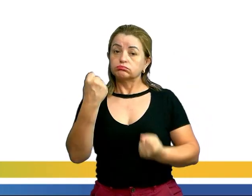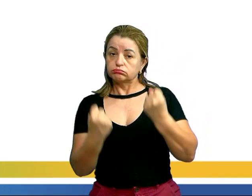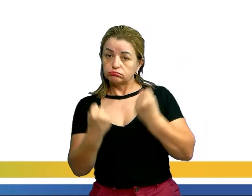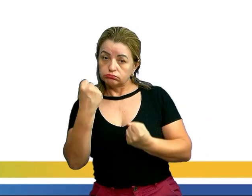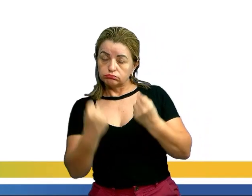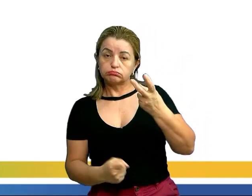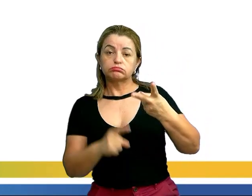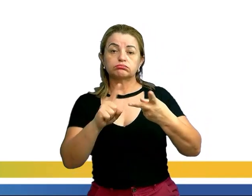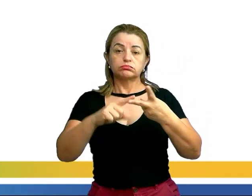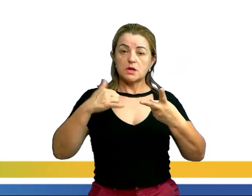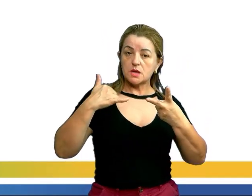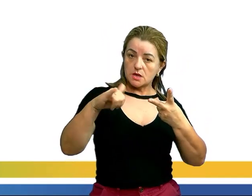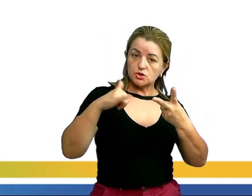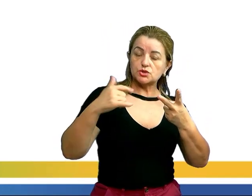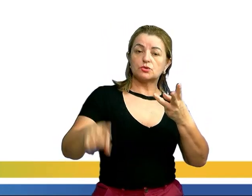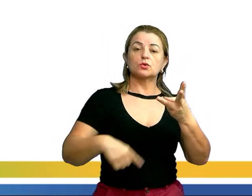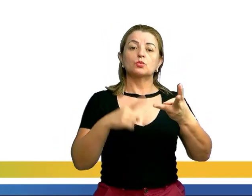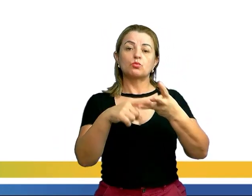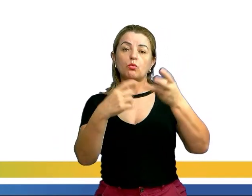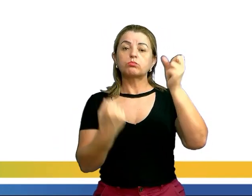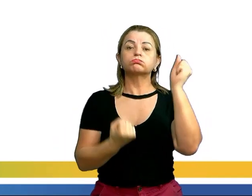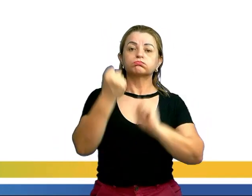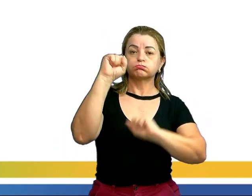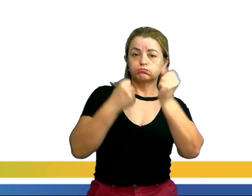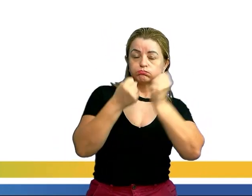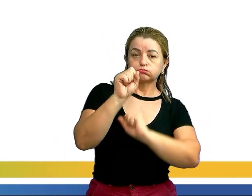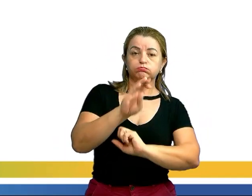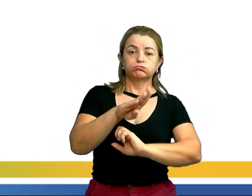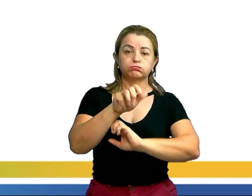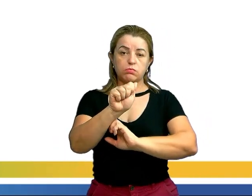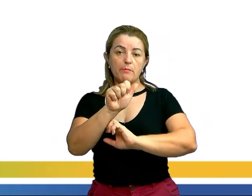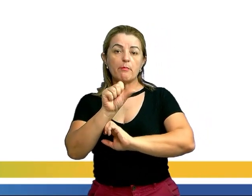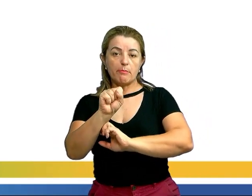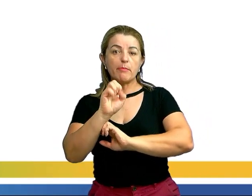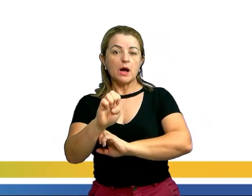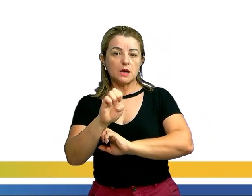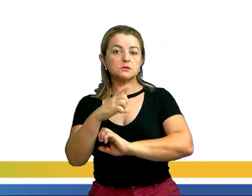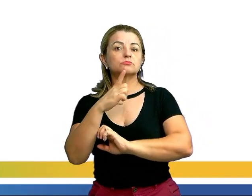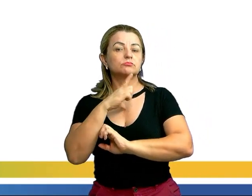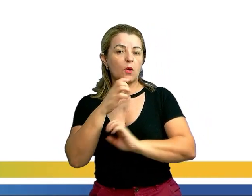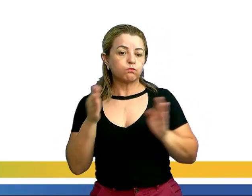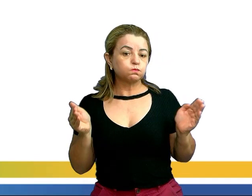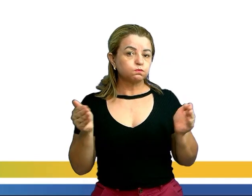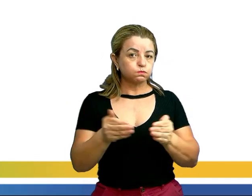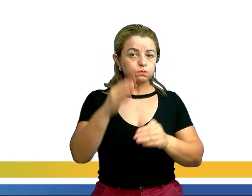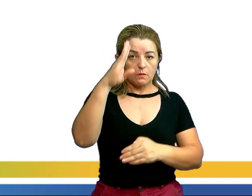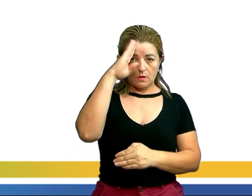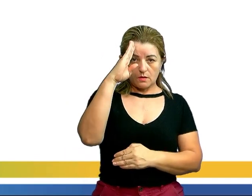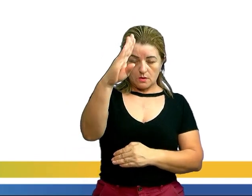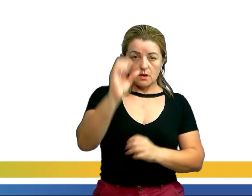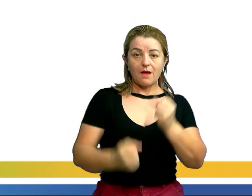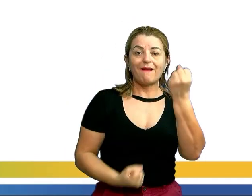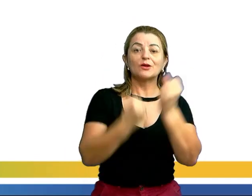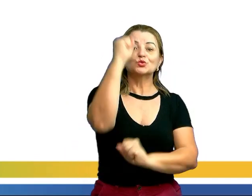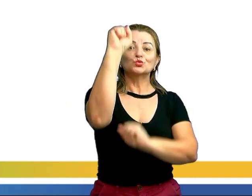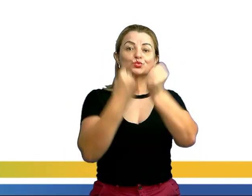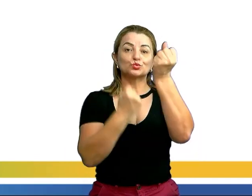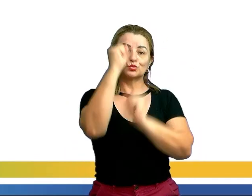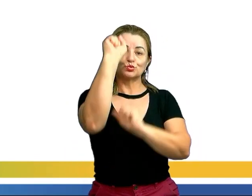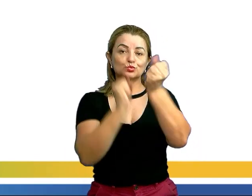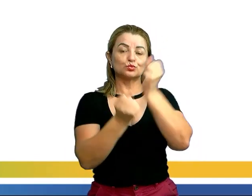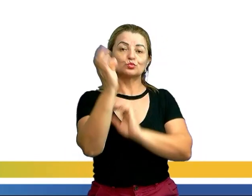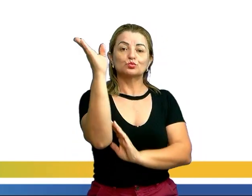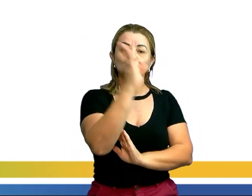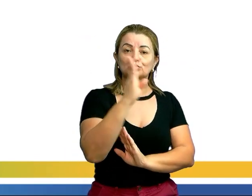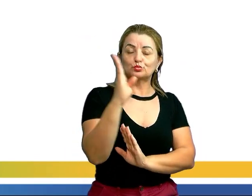indústria de base, né? E com foco principal do seu governo, que era a industrialização do